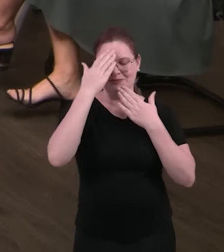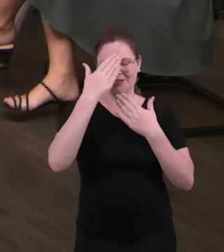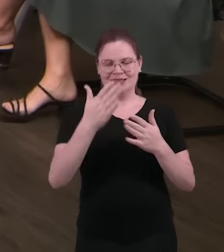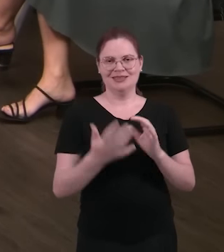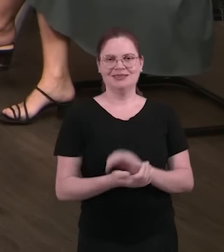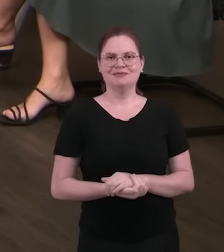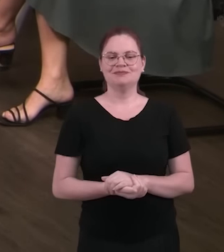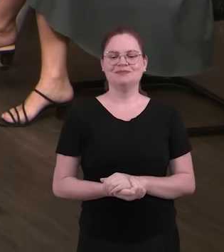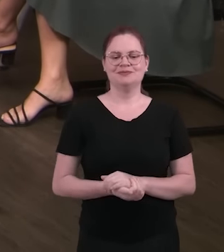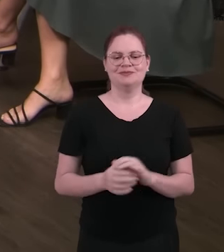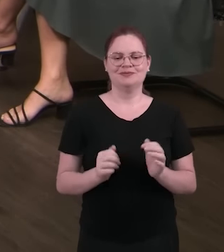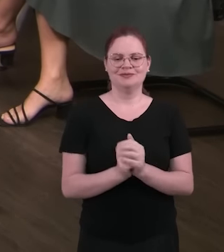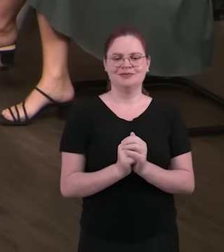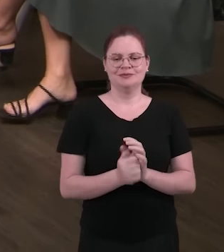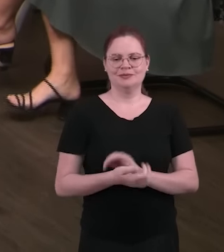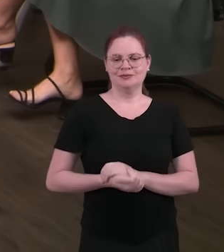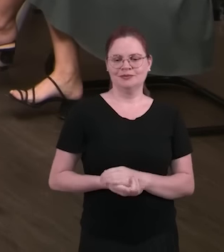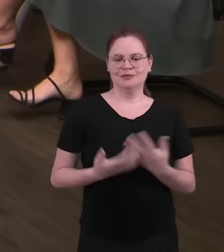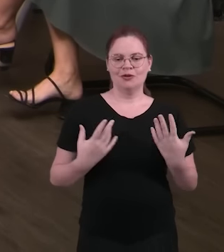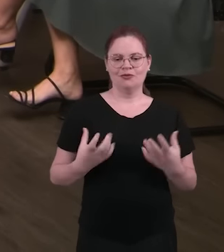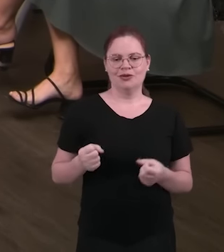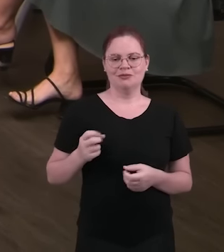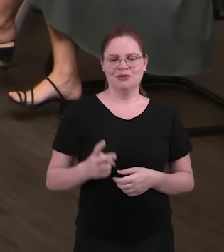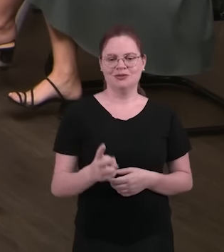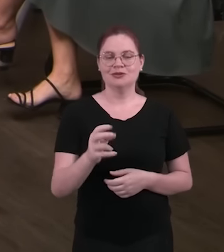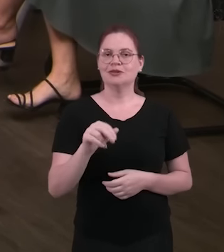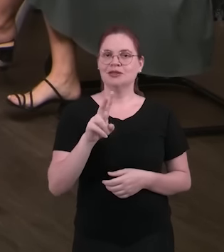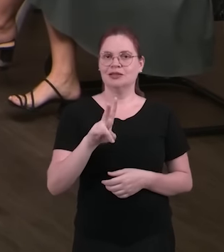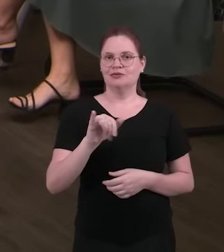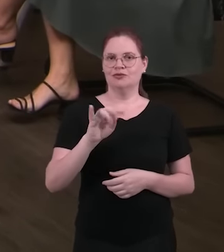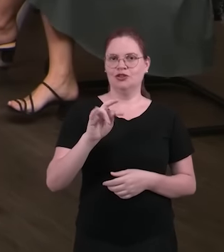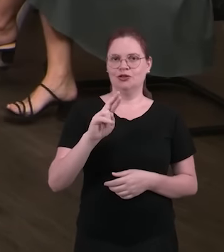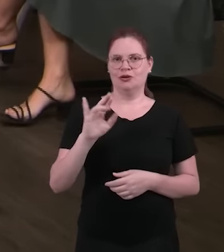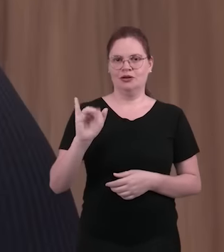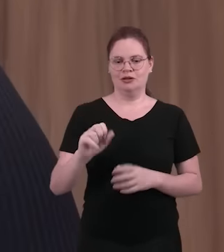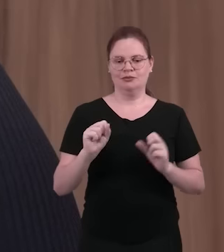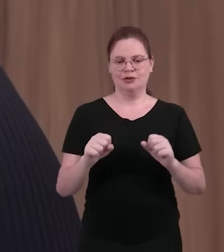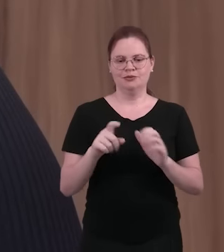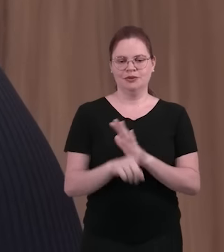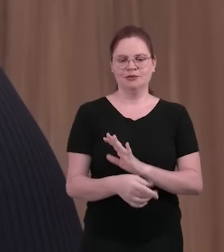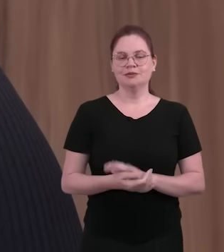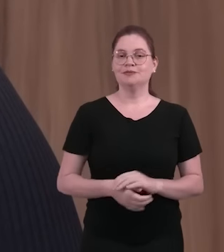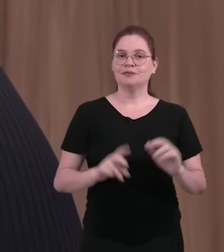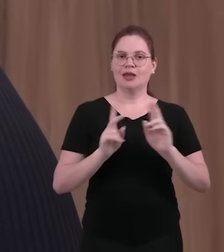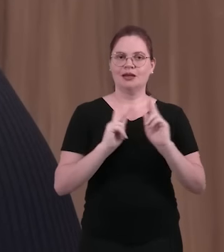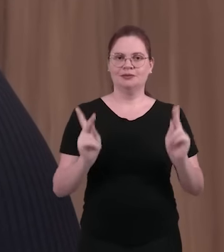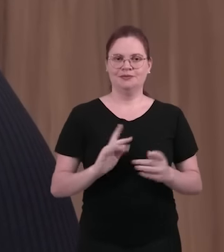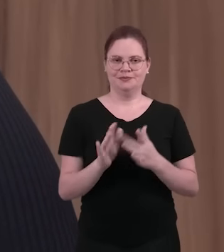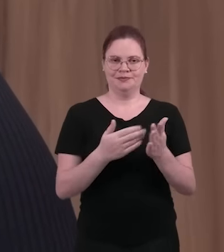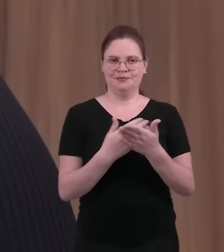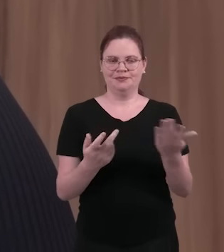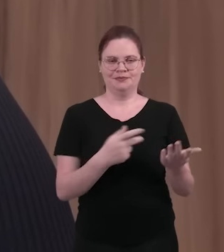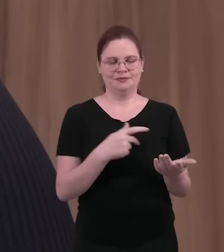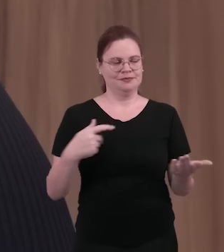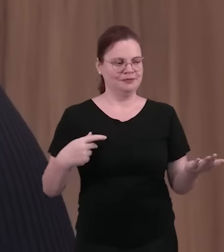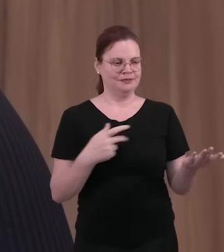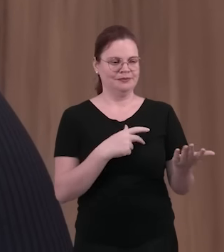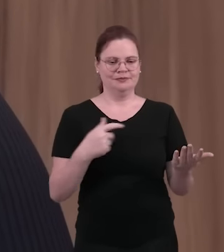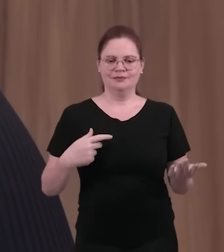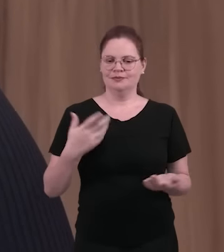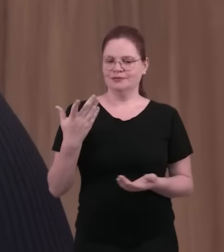Amém. E para os demais, né? Vamos seguir aqui. Vitória, pode fazer sua pergunta. A paz do Senhor, pastor Josias, pastor